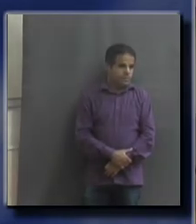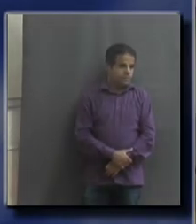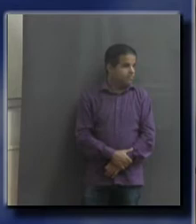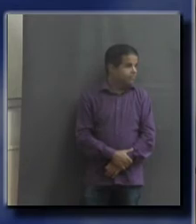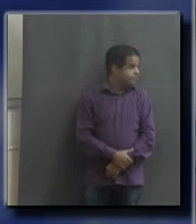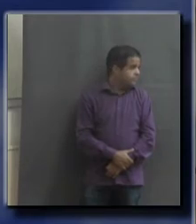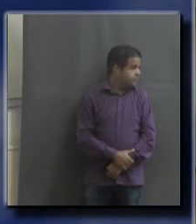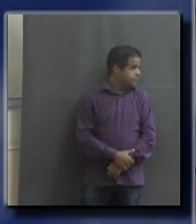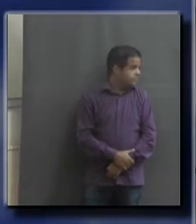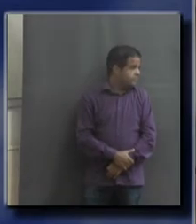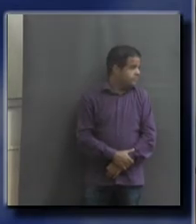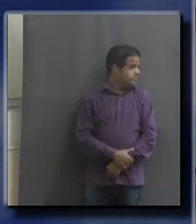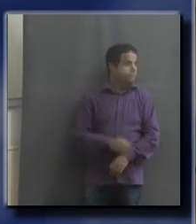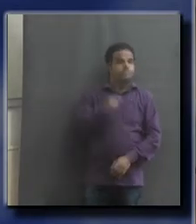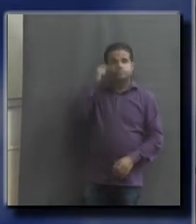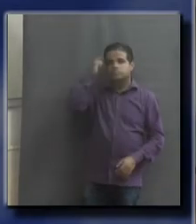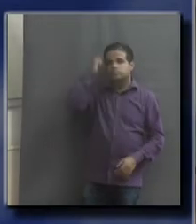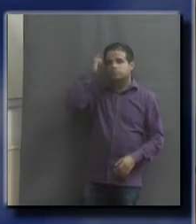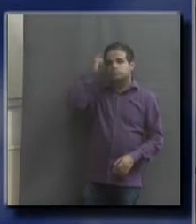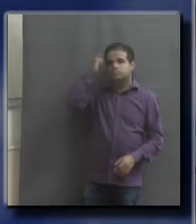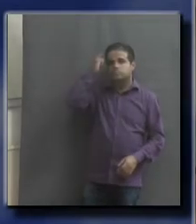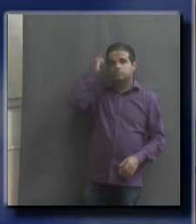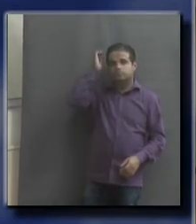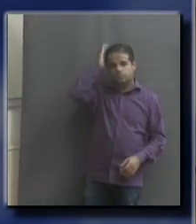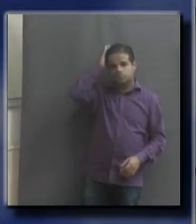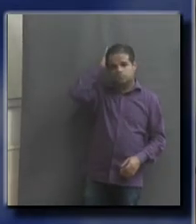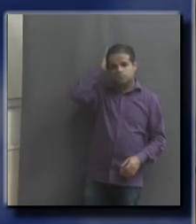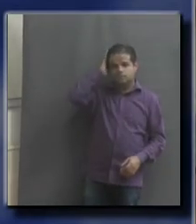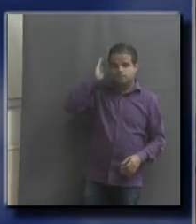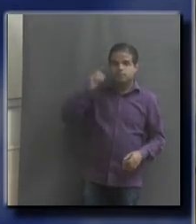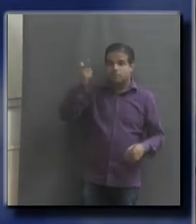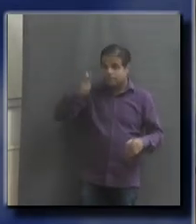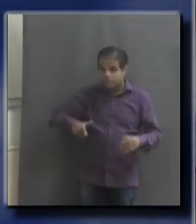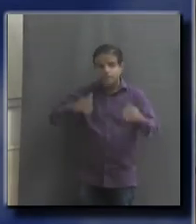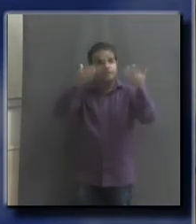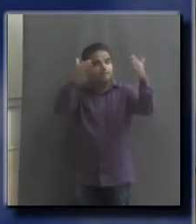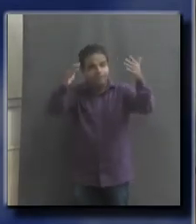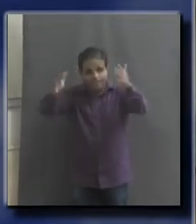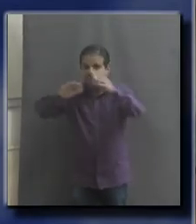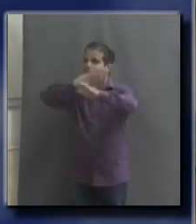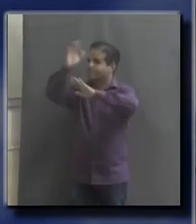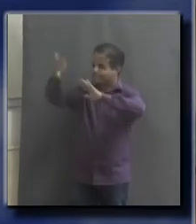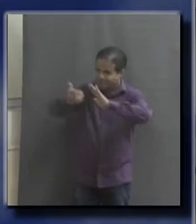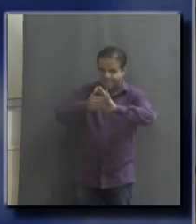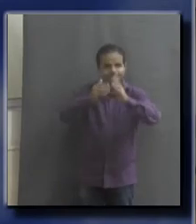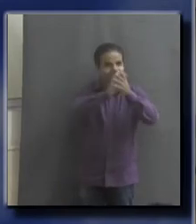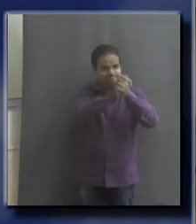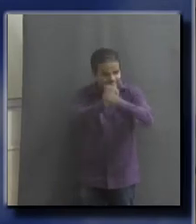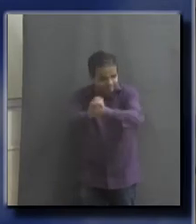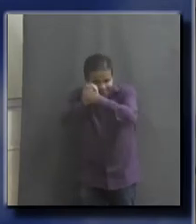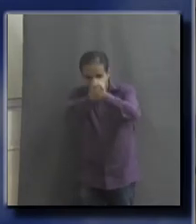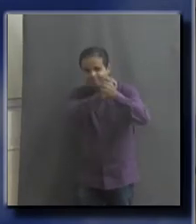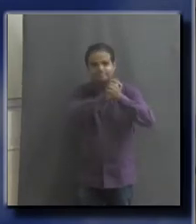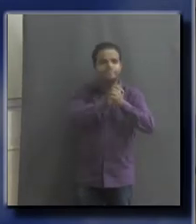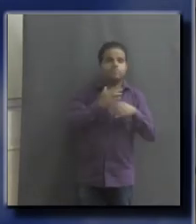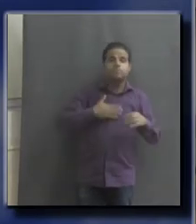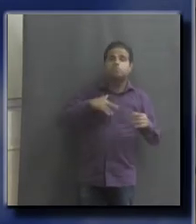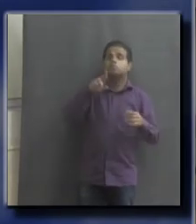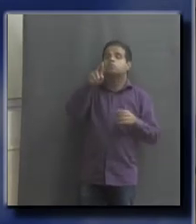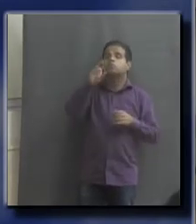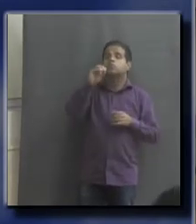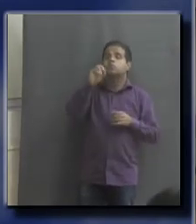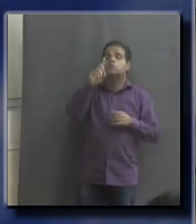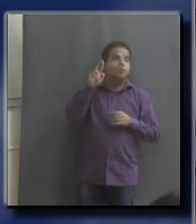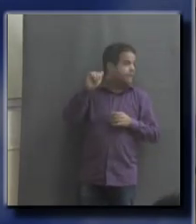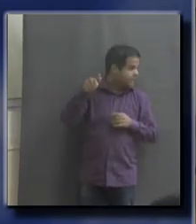Então vamos lá. Então quero novamente saudar a todas e todos. Eu sou Rodrigo